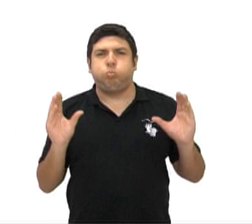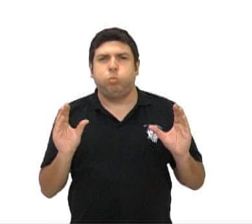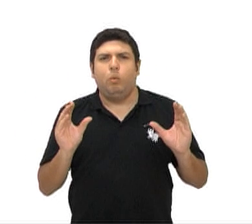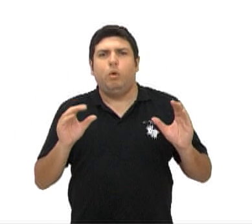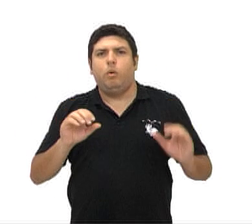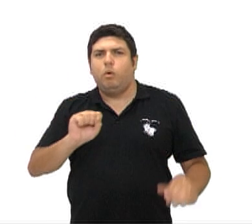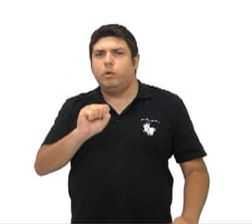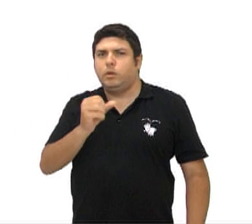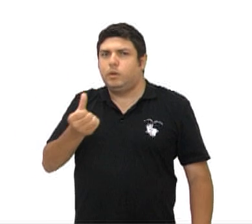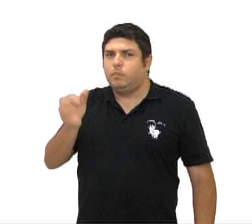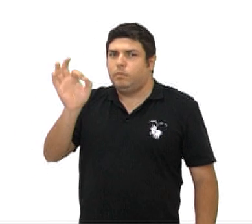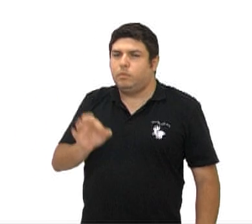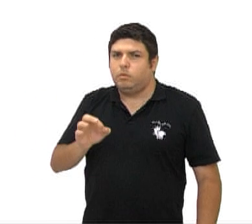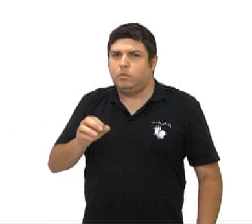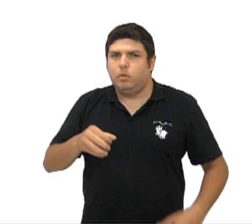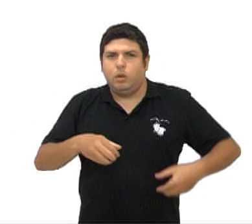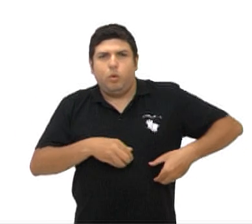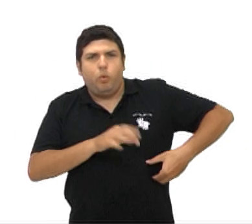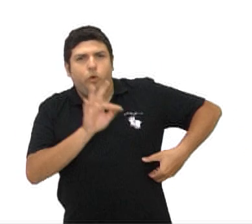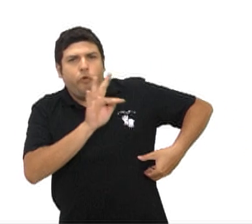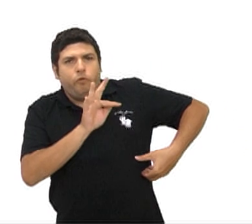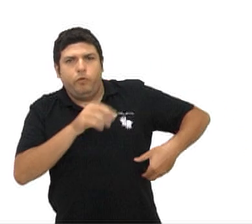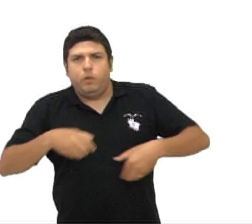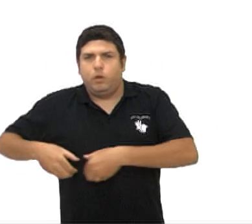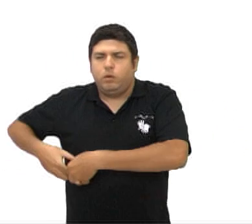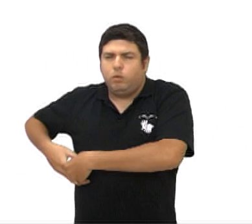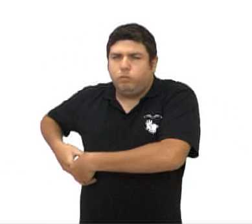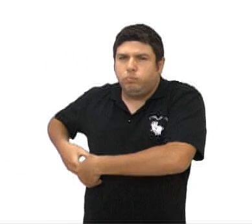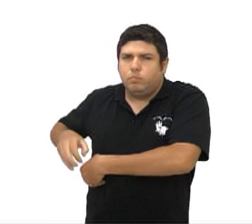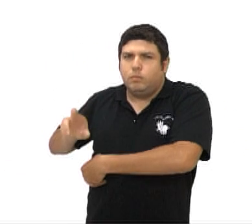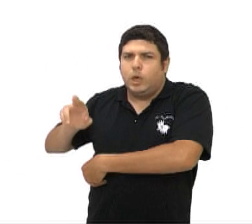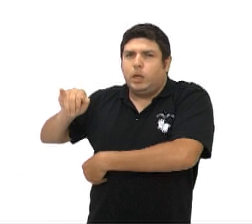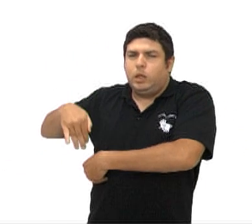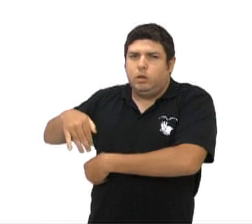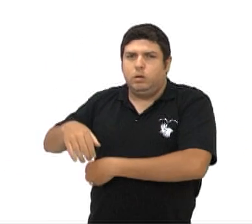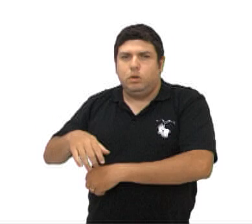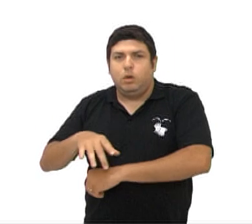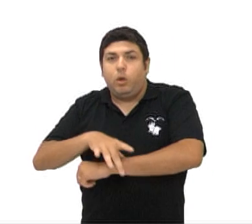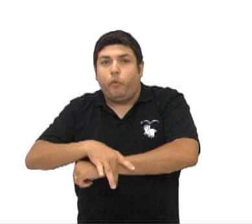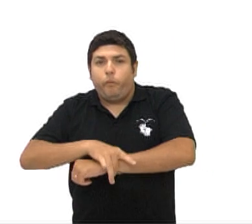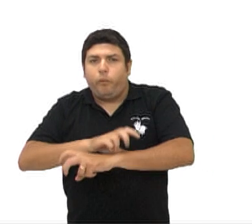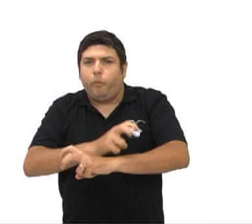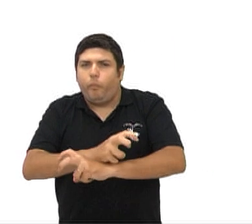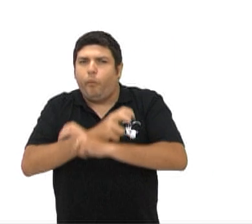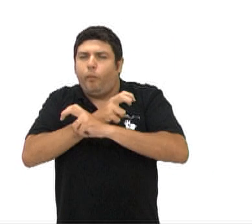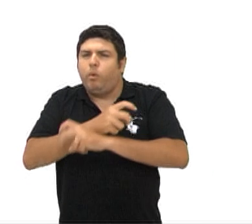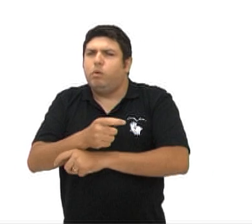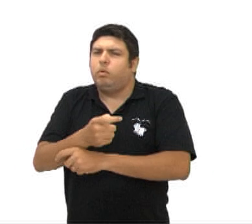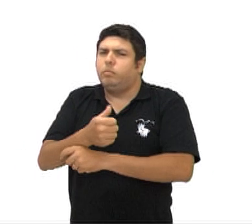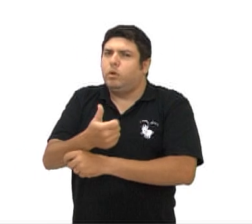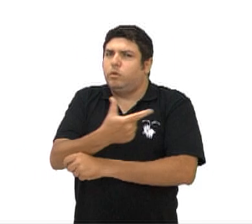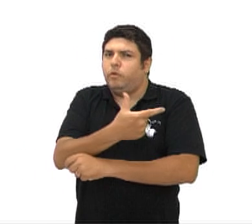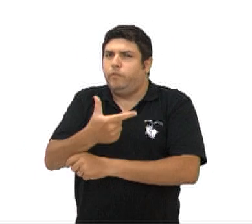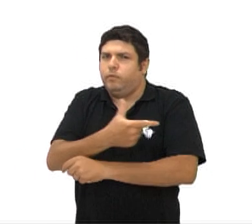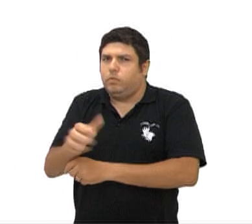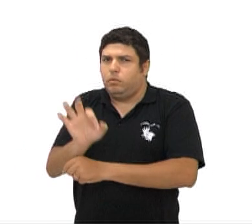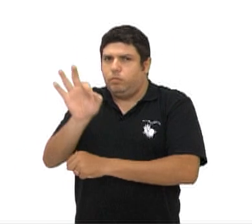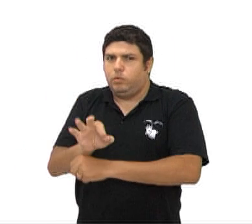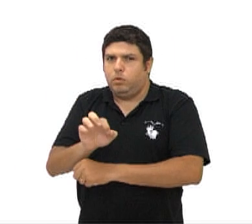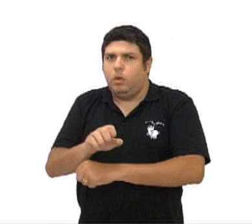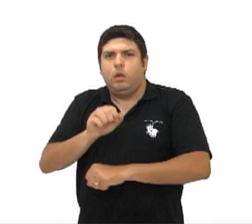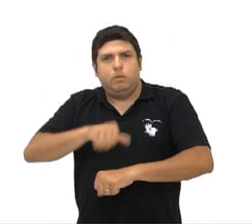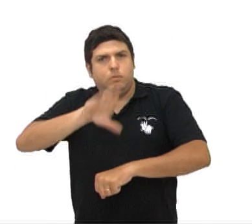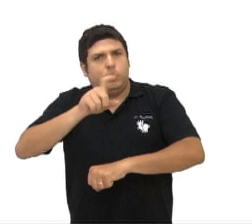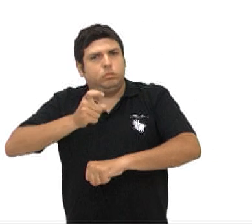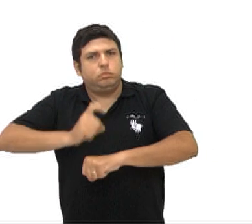86%, fígado, rim também tem essa proporção. Os ossos já tem menos, ó, 22%. Né? Porque é uma estrutura mais